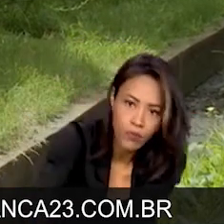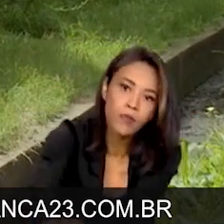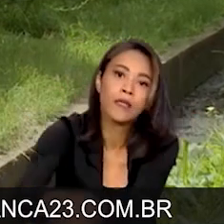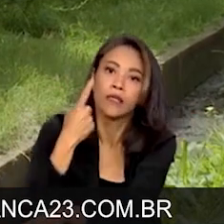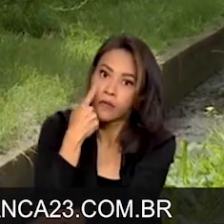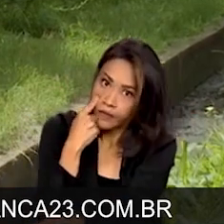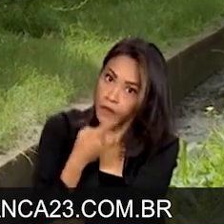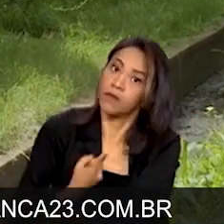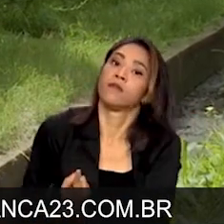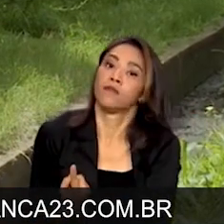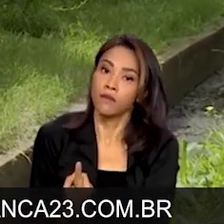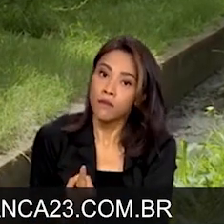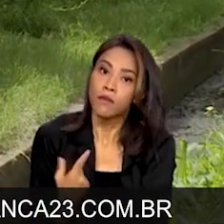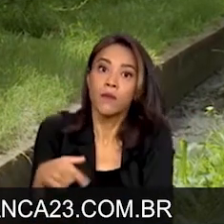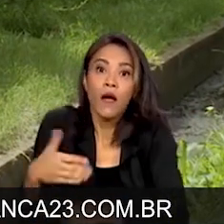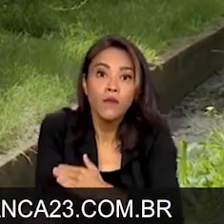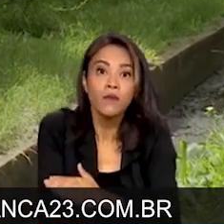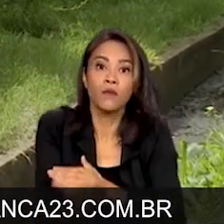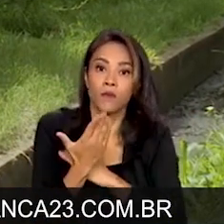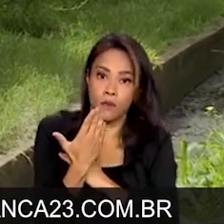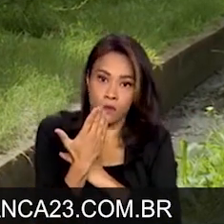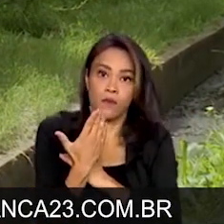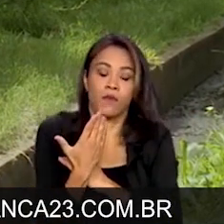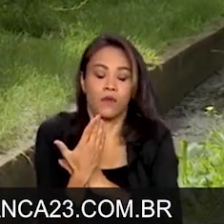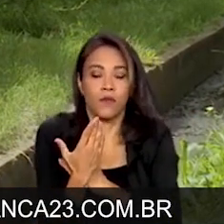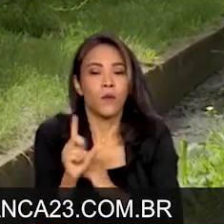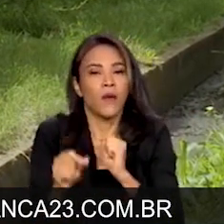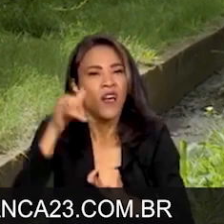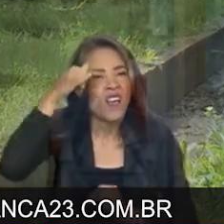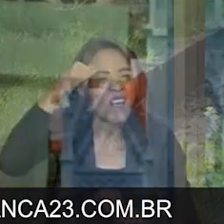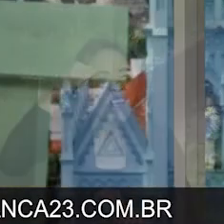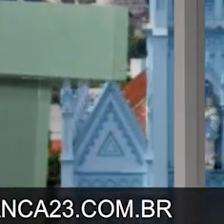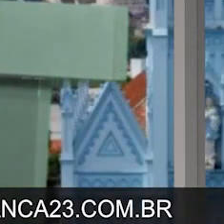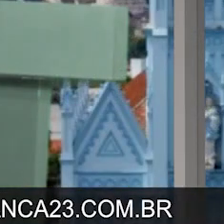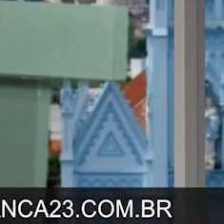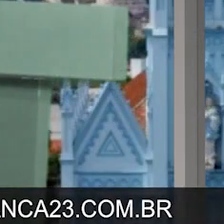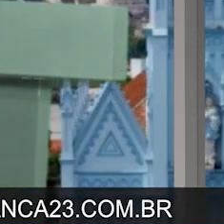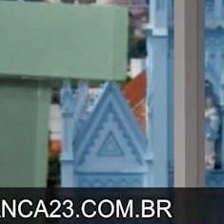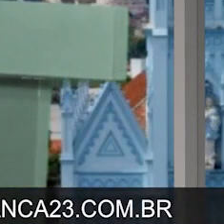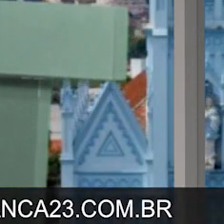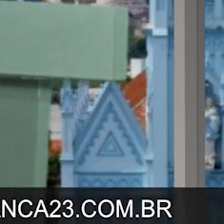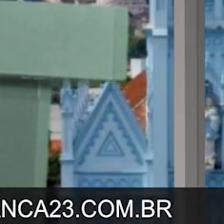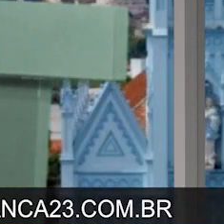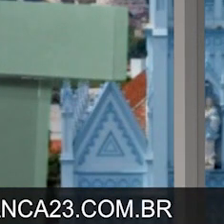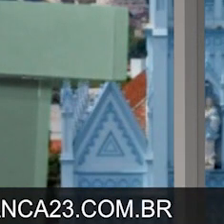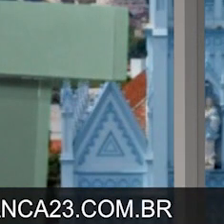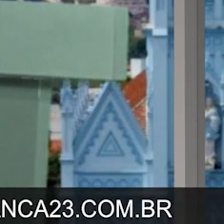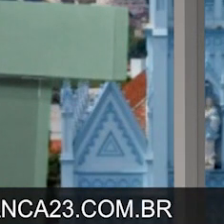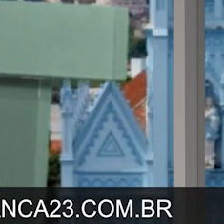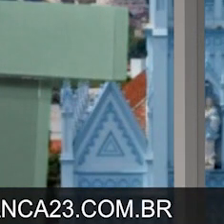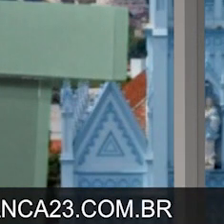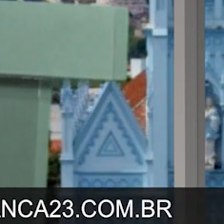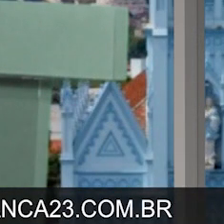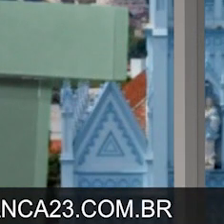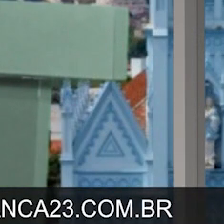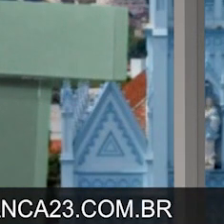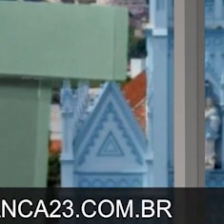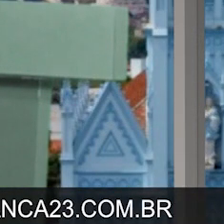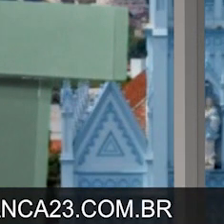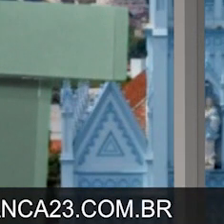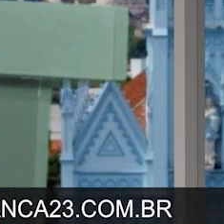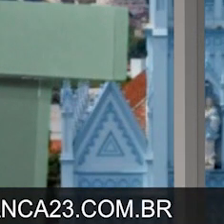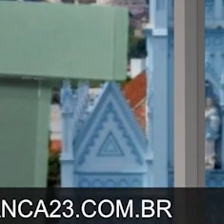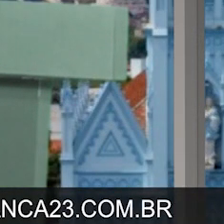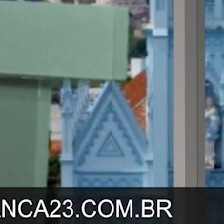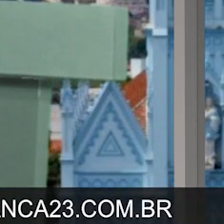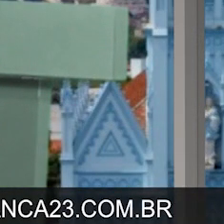Isso tudo ajuda na prevenção do combate à dengue. Pois é, um trabalho constante, né? Claro que tem que